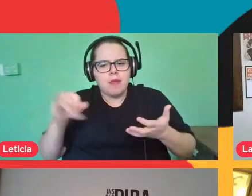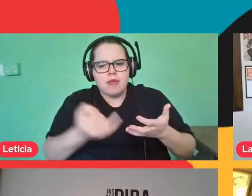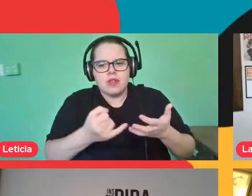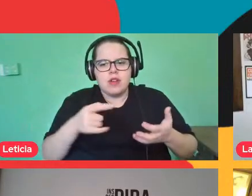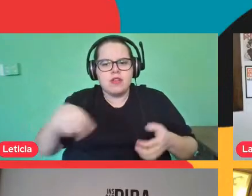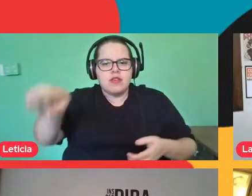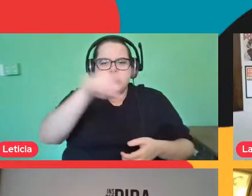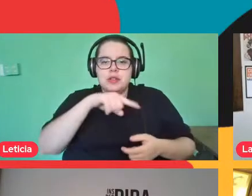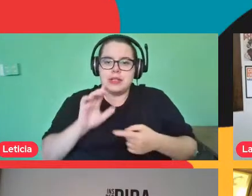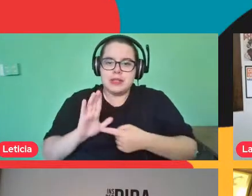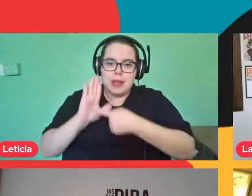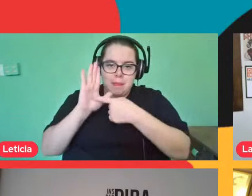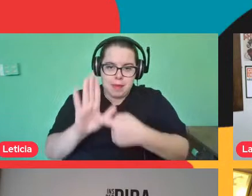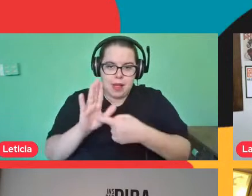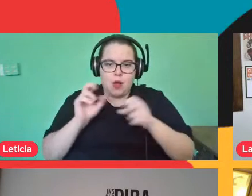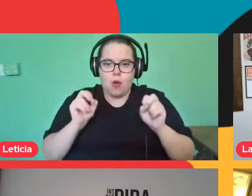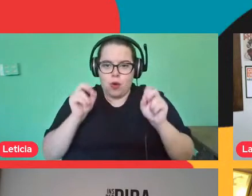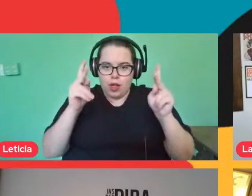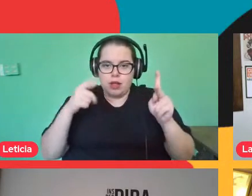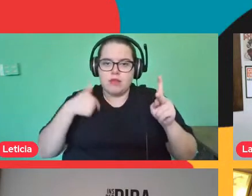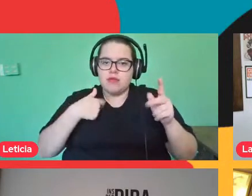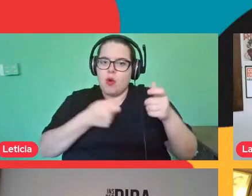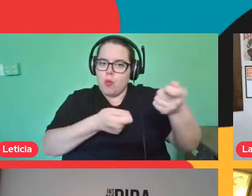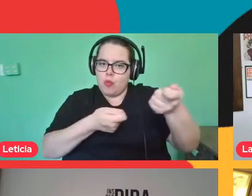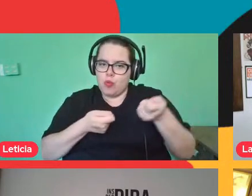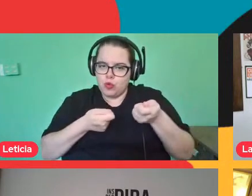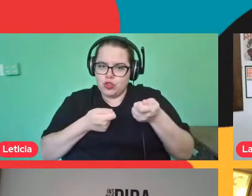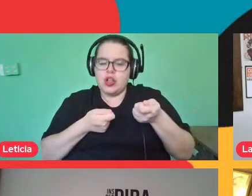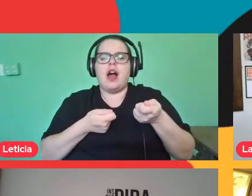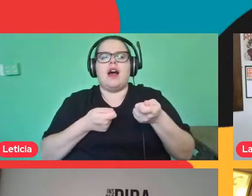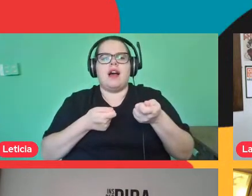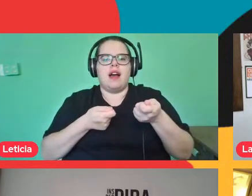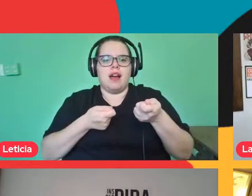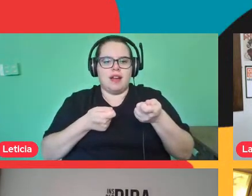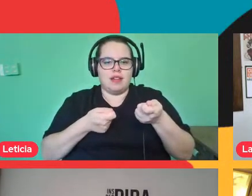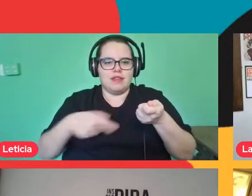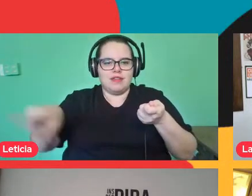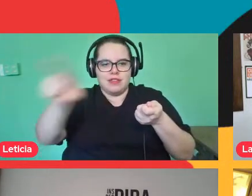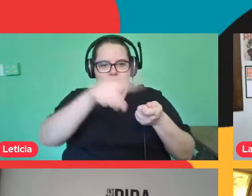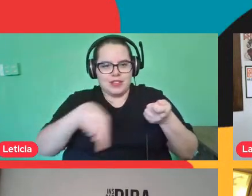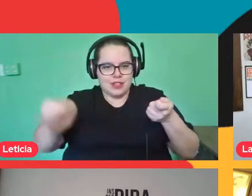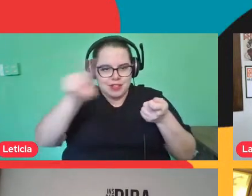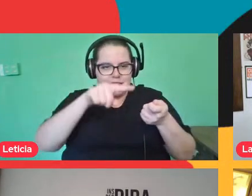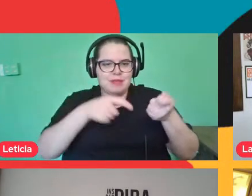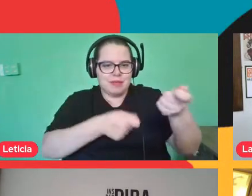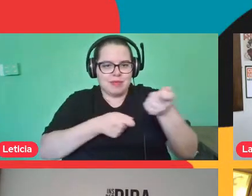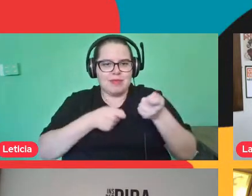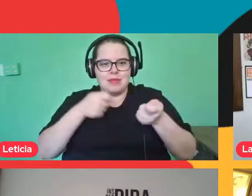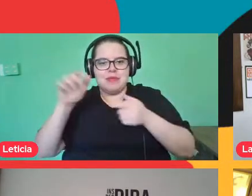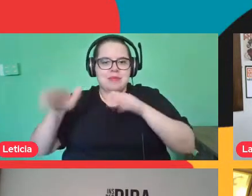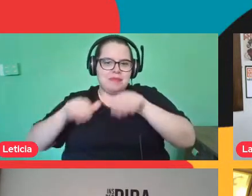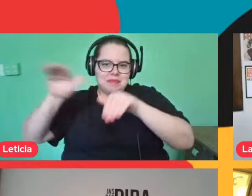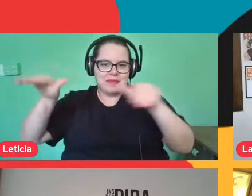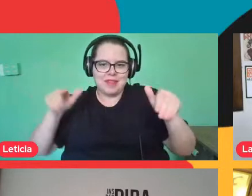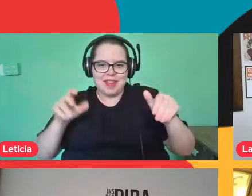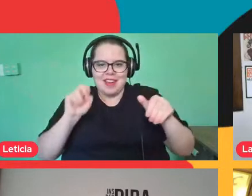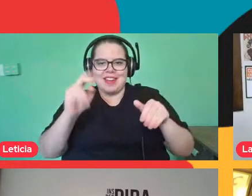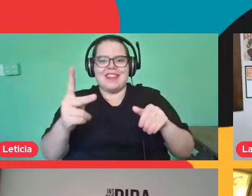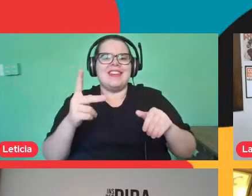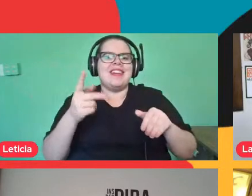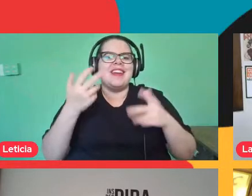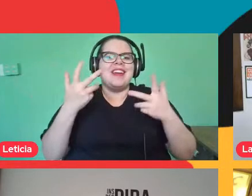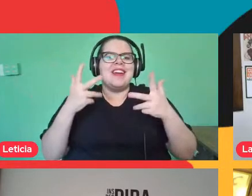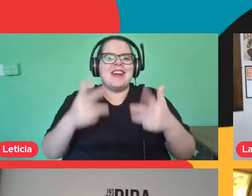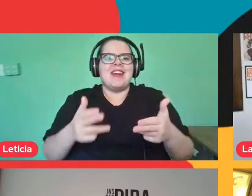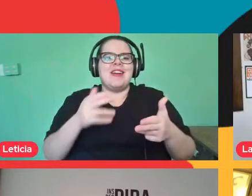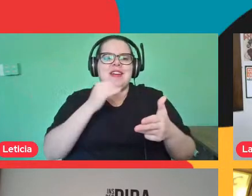que vocês se apresentassem. Então, eu vou puxando nesse primeiro instante, aí depois a gente vai puxando uma outra aí, né? Como diz aquele